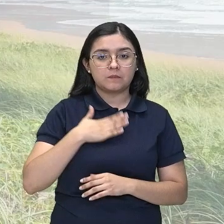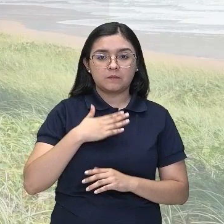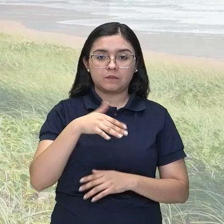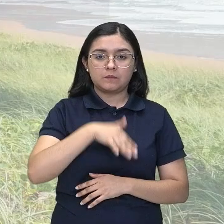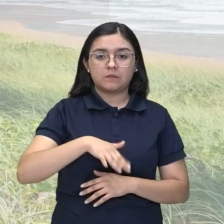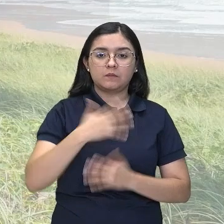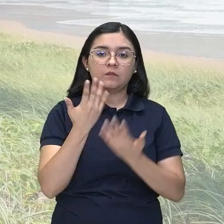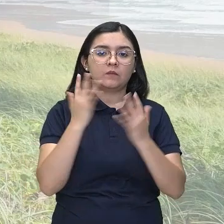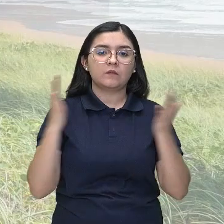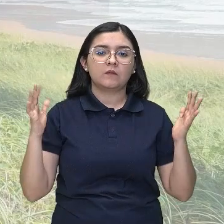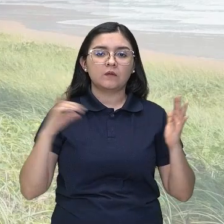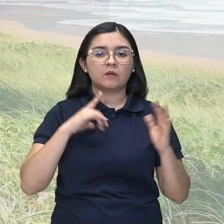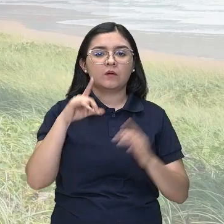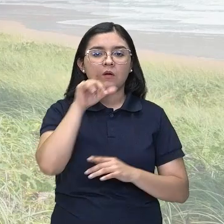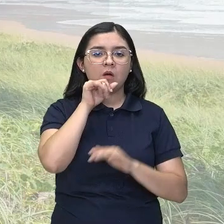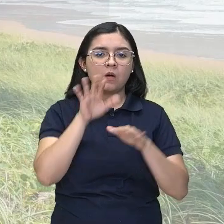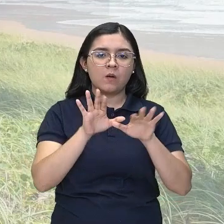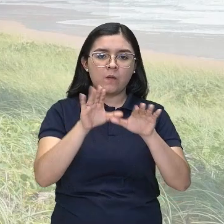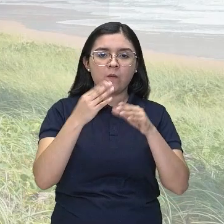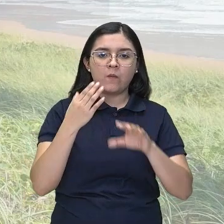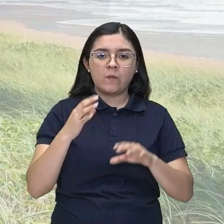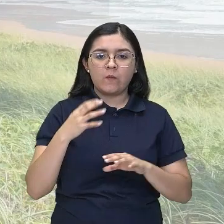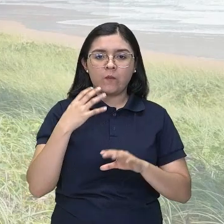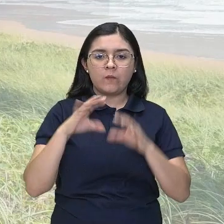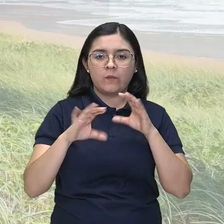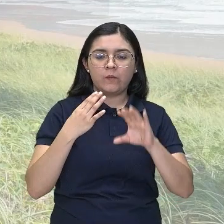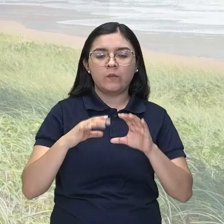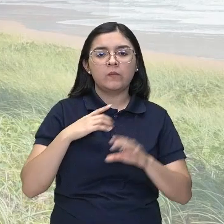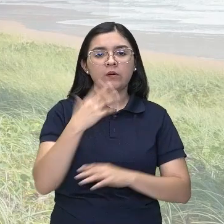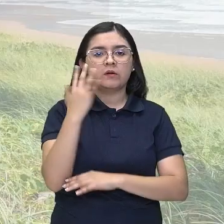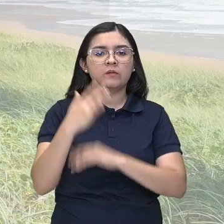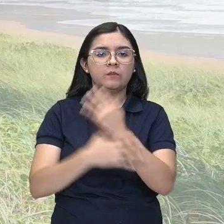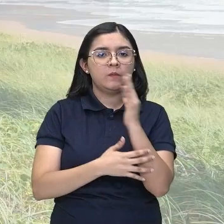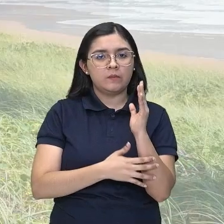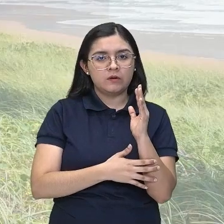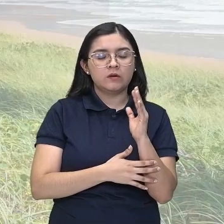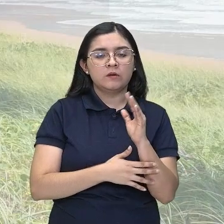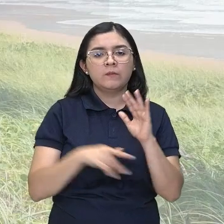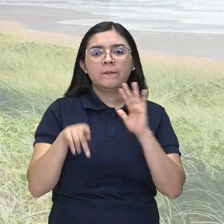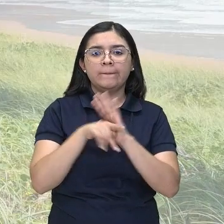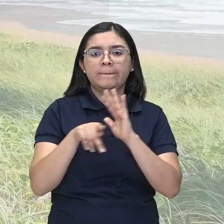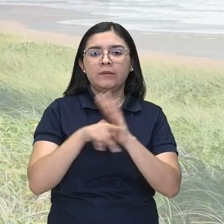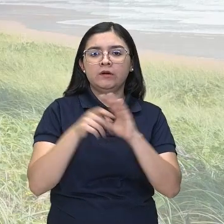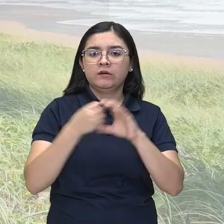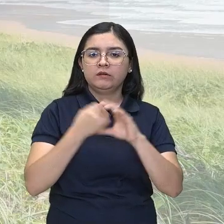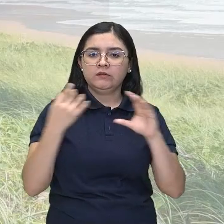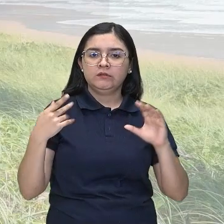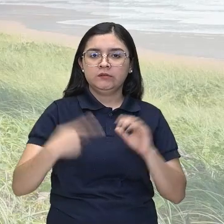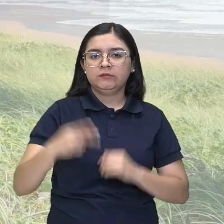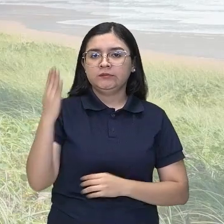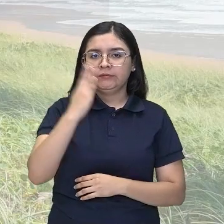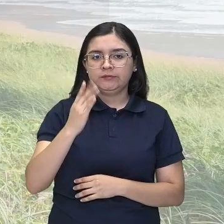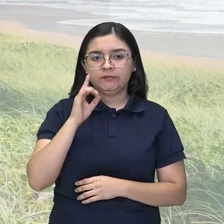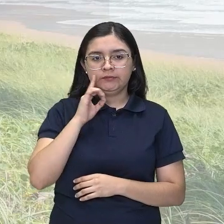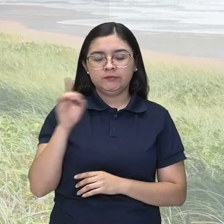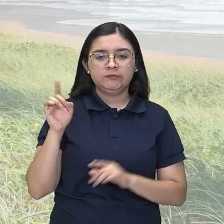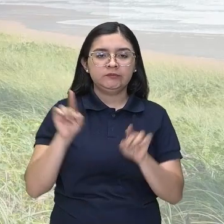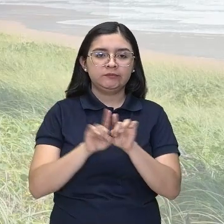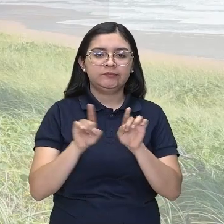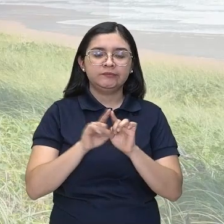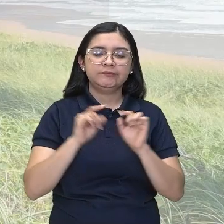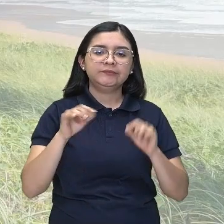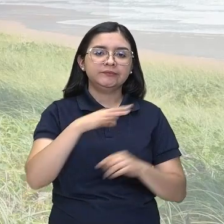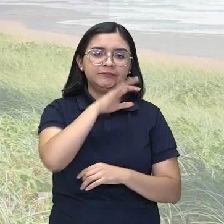tem palmeiras, onde canta o sabiá. As palmeiras aqui, as árvores que justamente compõem a nossa paisagem, né? Então, os elementos da fauna e